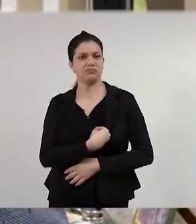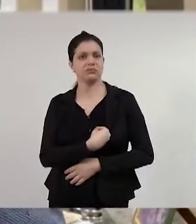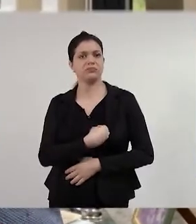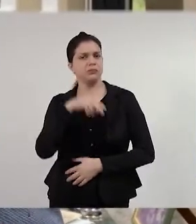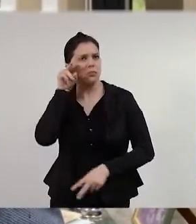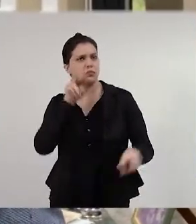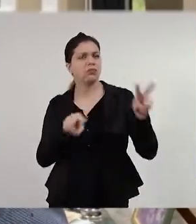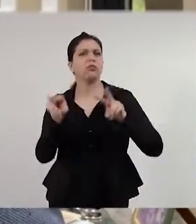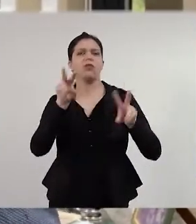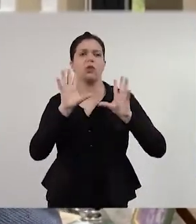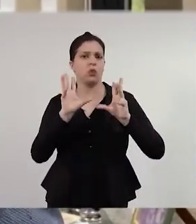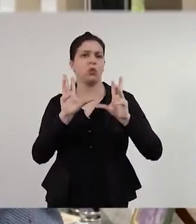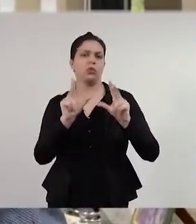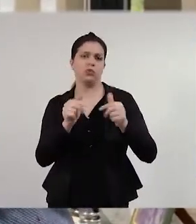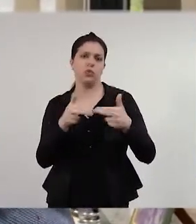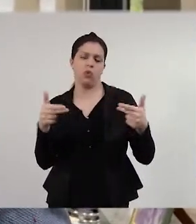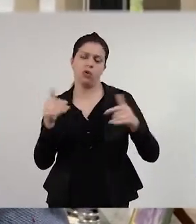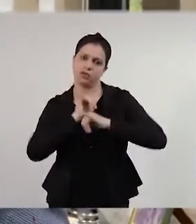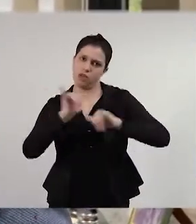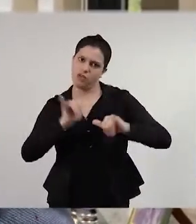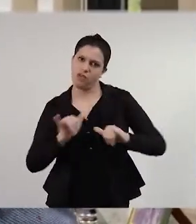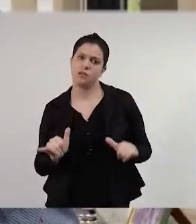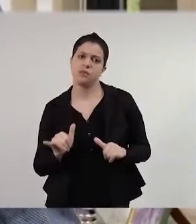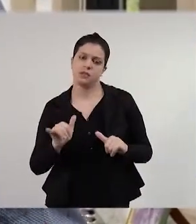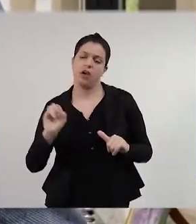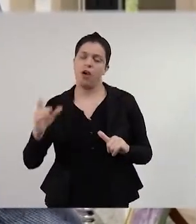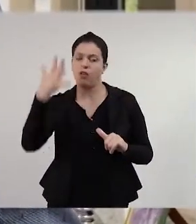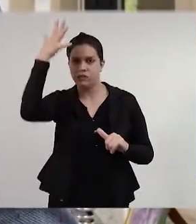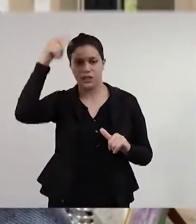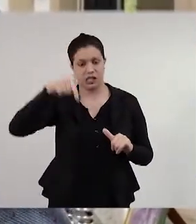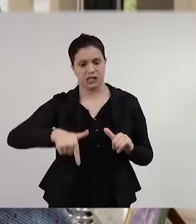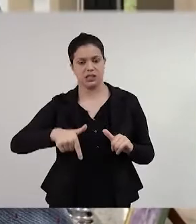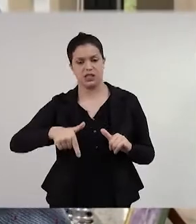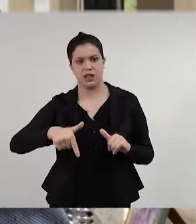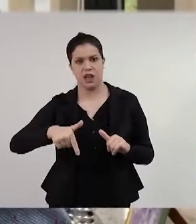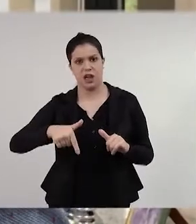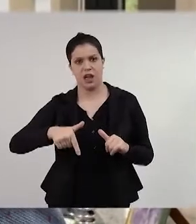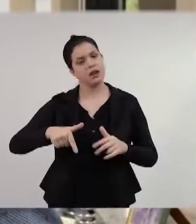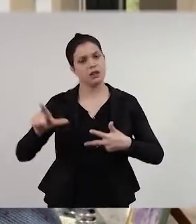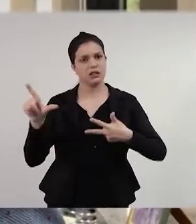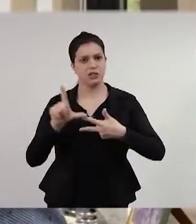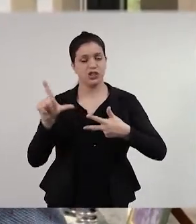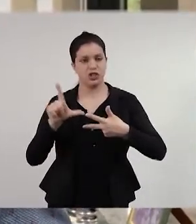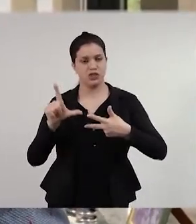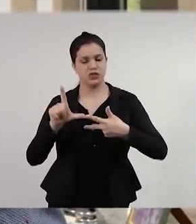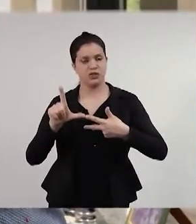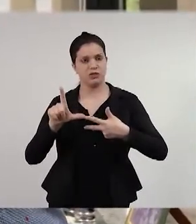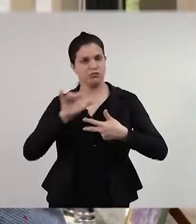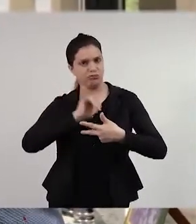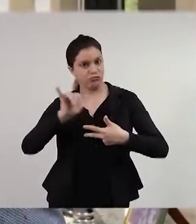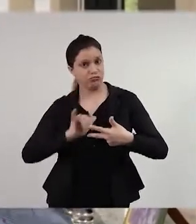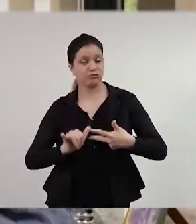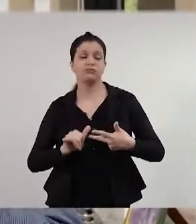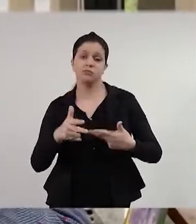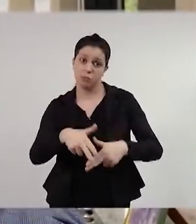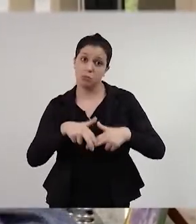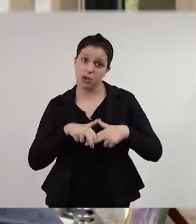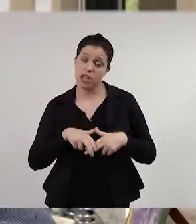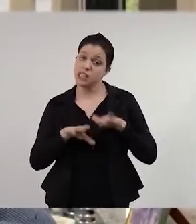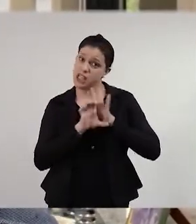participar de forma efetiva daquilo que está acontecendo aqui no Poder Legislativo.